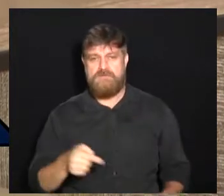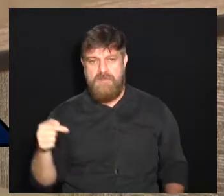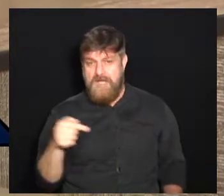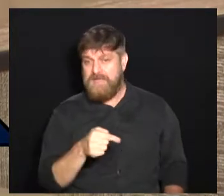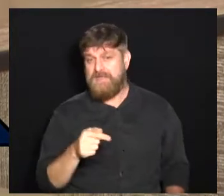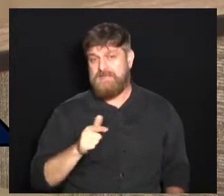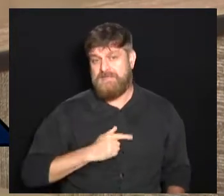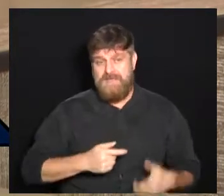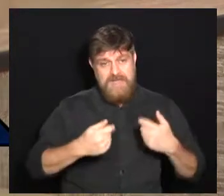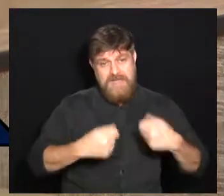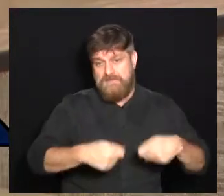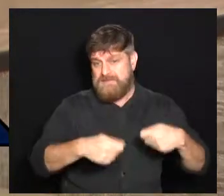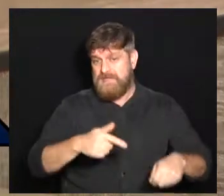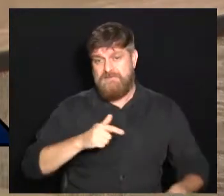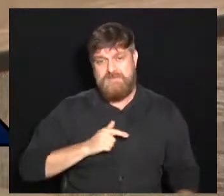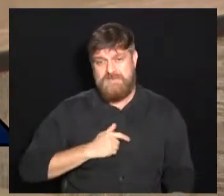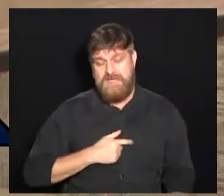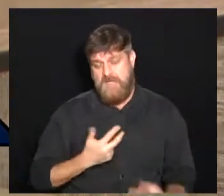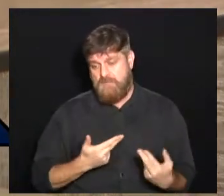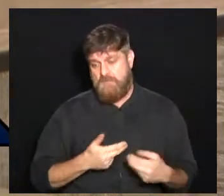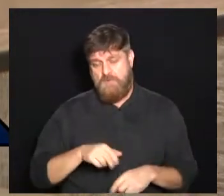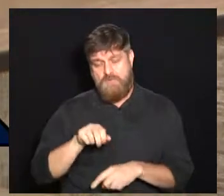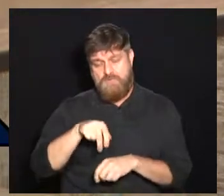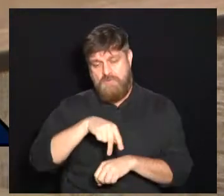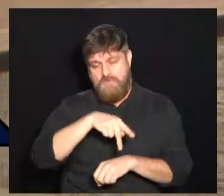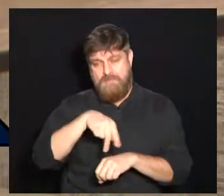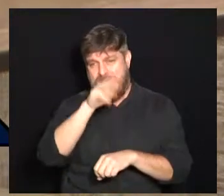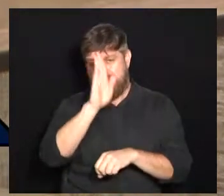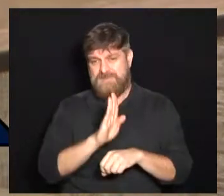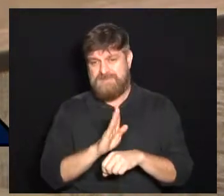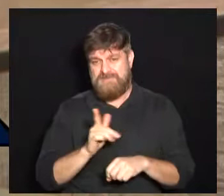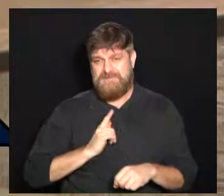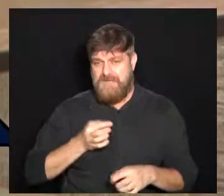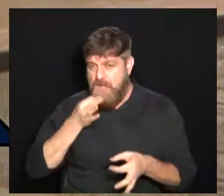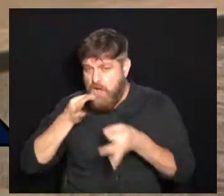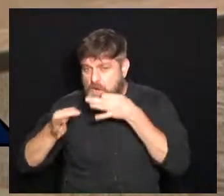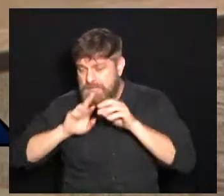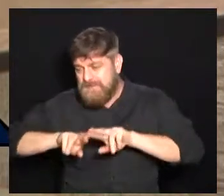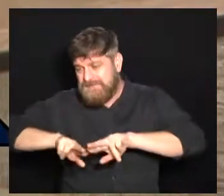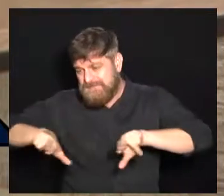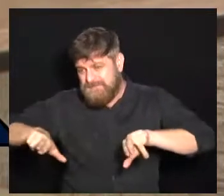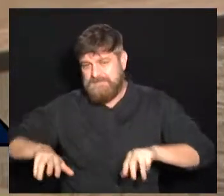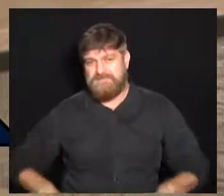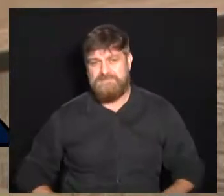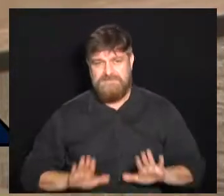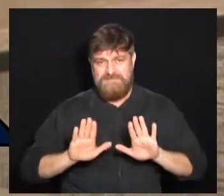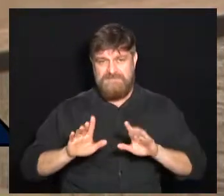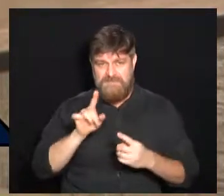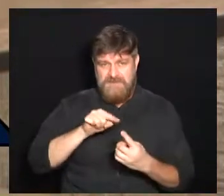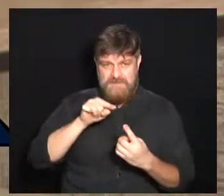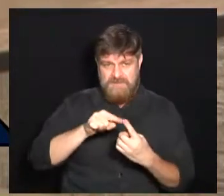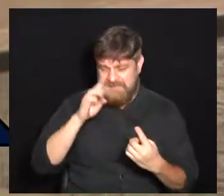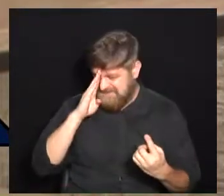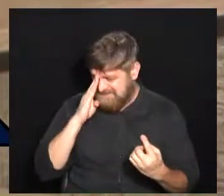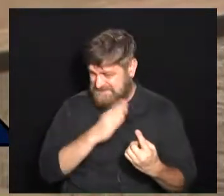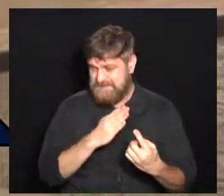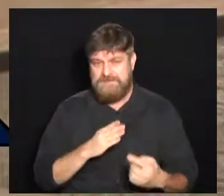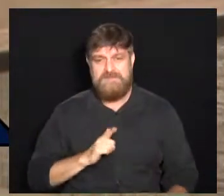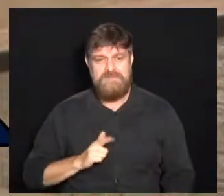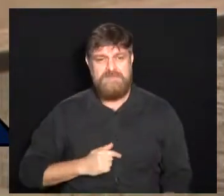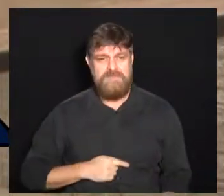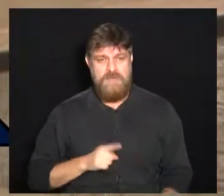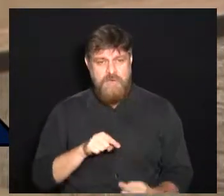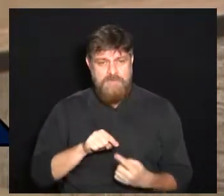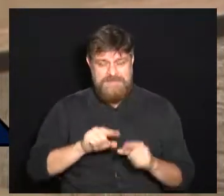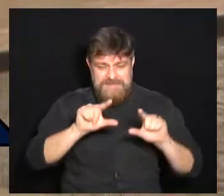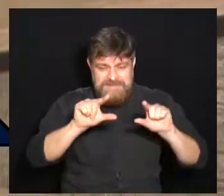como uma necessidade do Estado brasileiro. Contraria algumas posições ideológicas. Mas, para ser objetivo aqui, para tentar